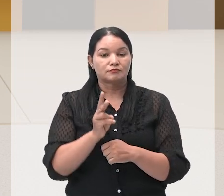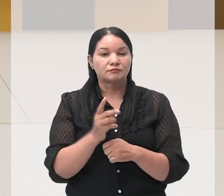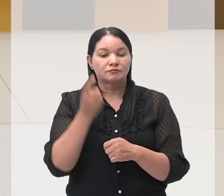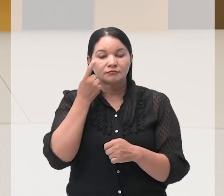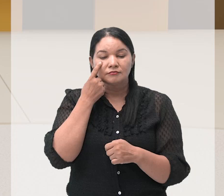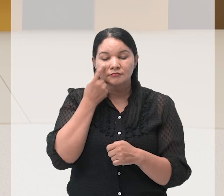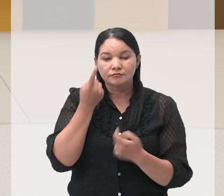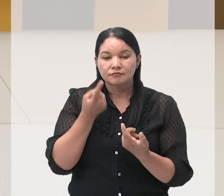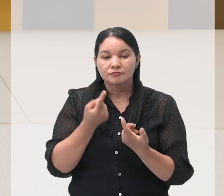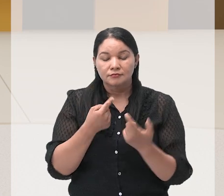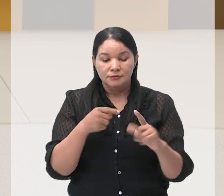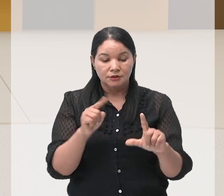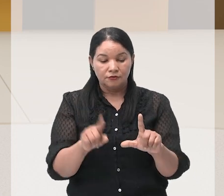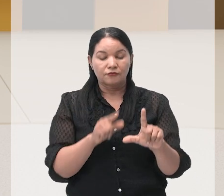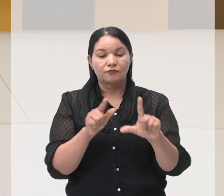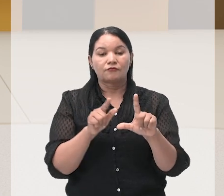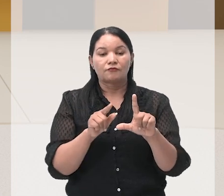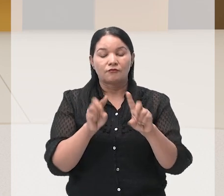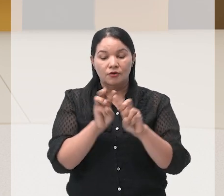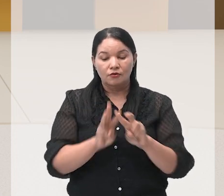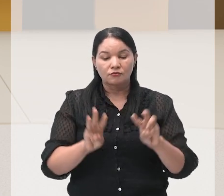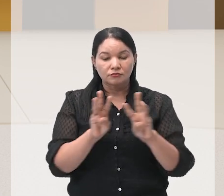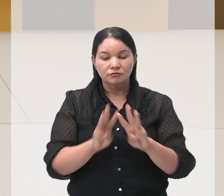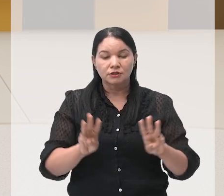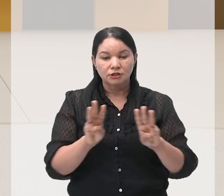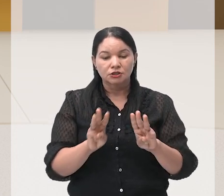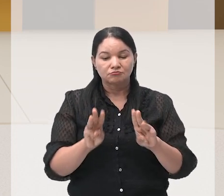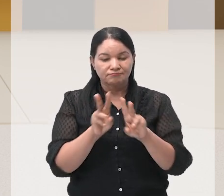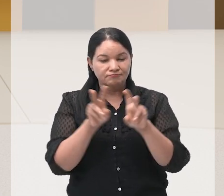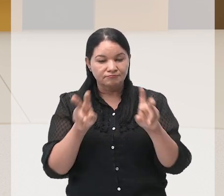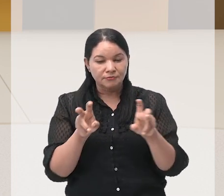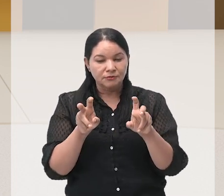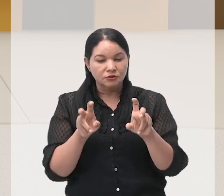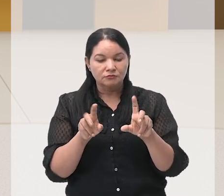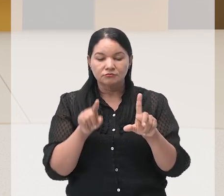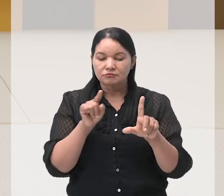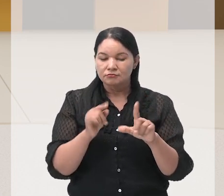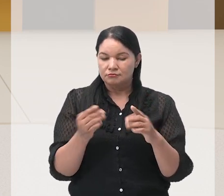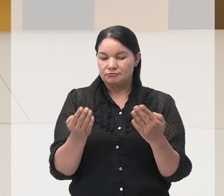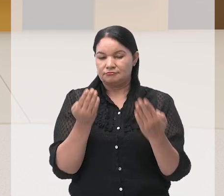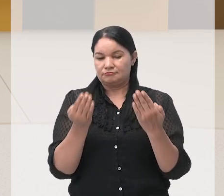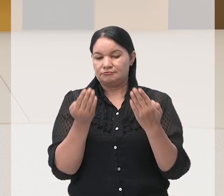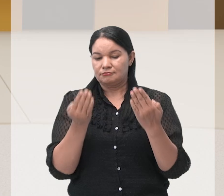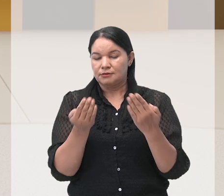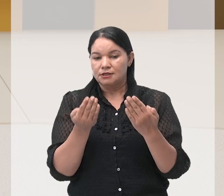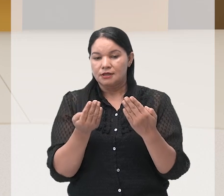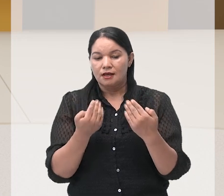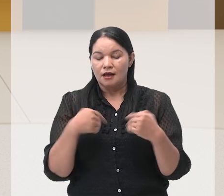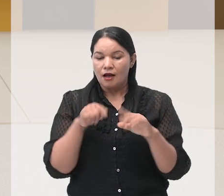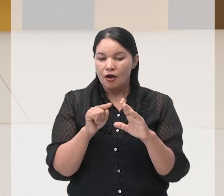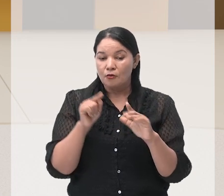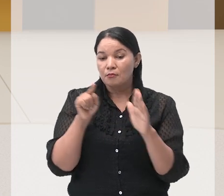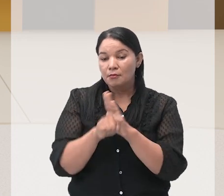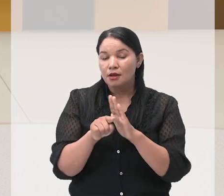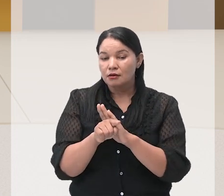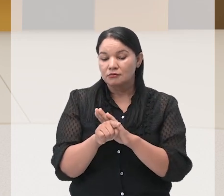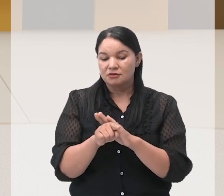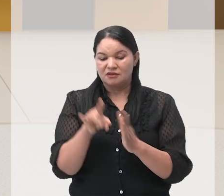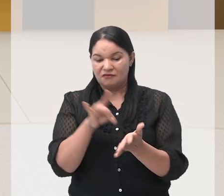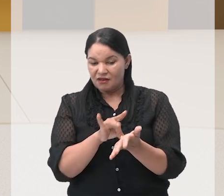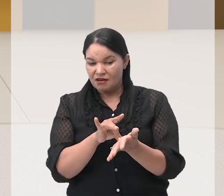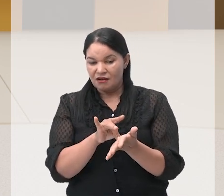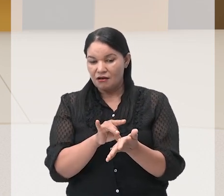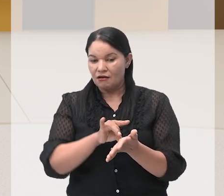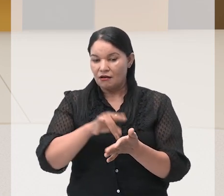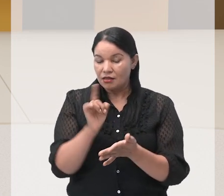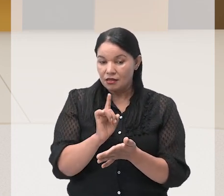Qual a o segundo exemplo aqui que a gente dá, a segunda dica que a gente dá para você? Verifique